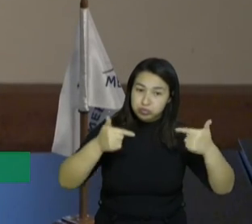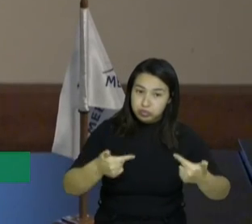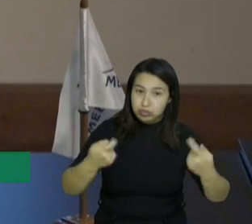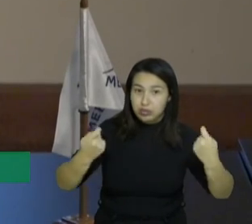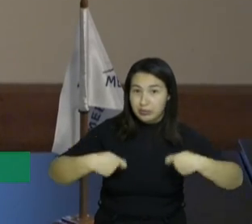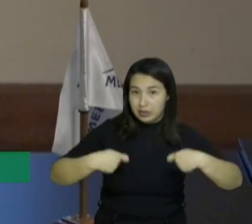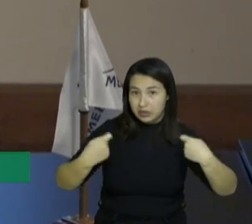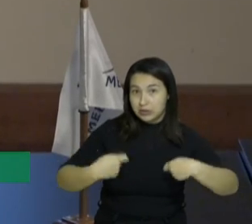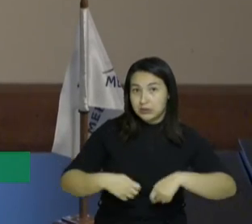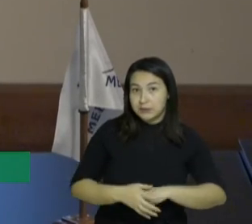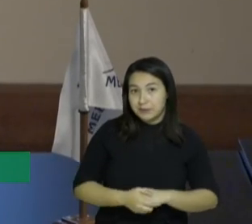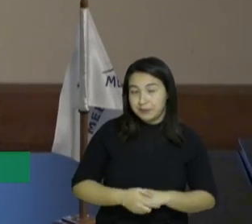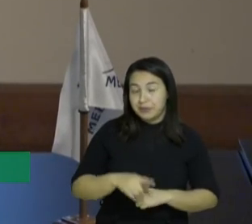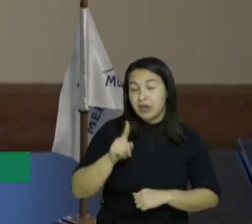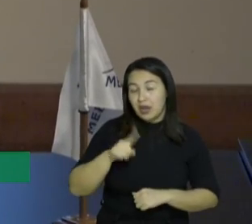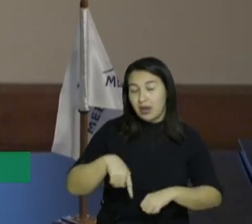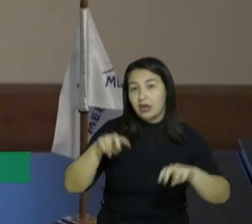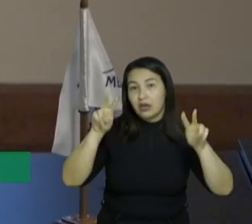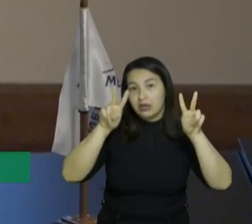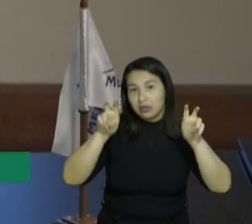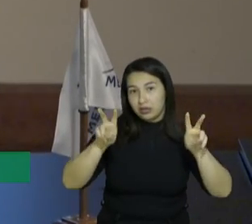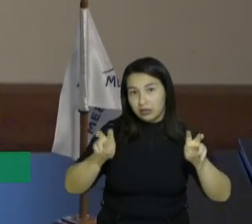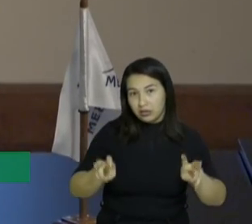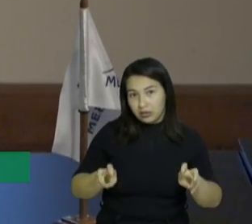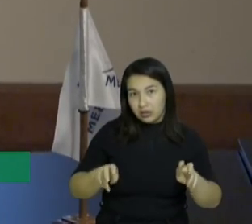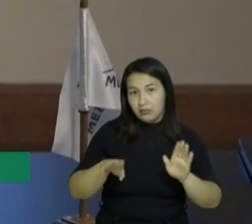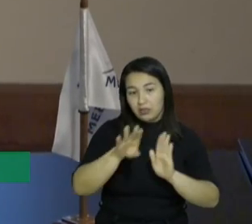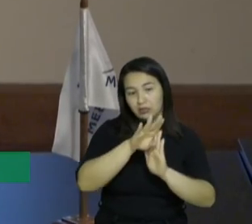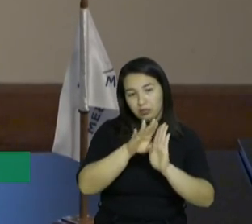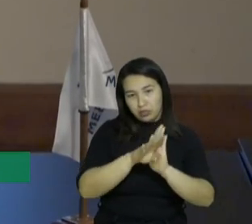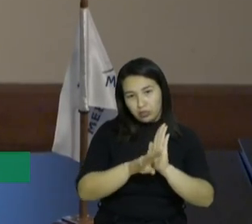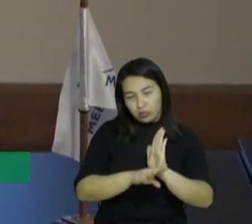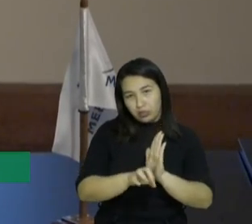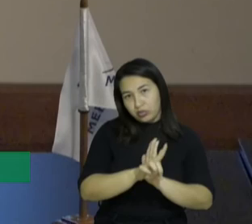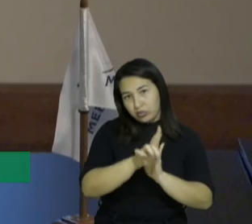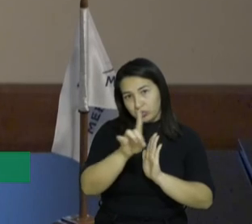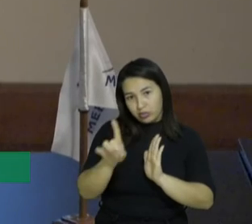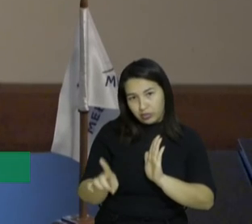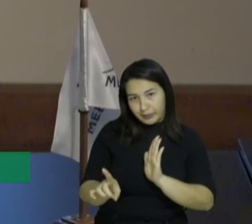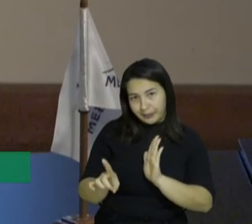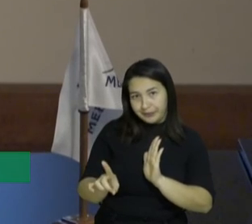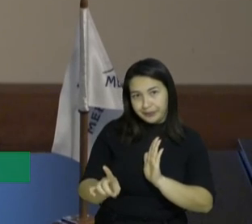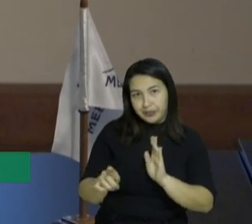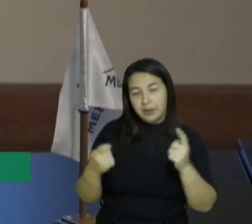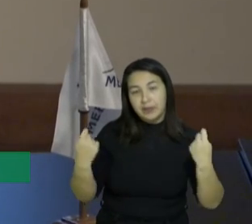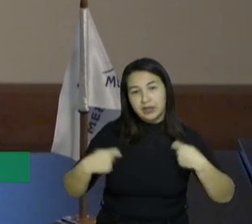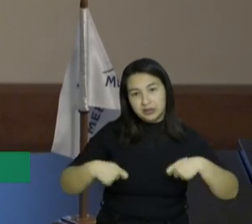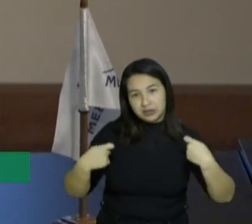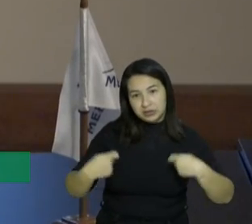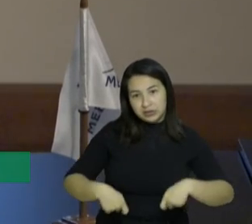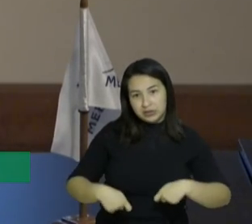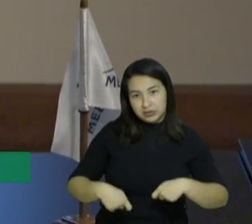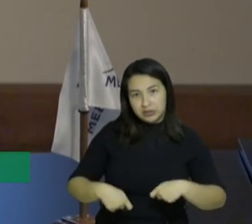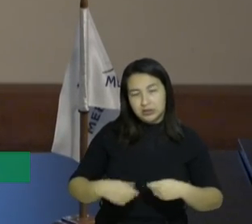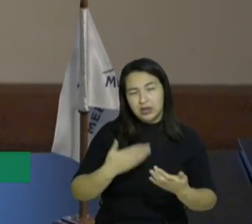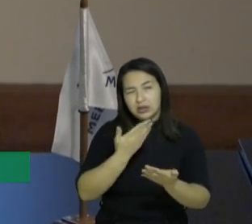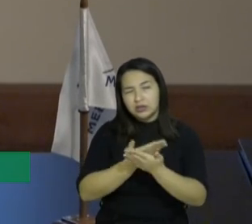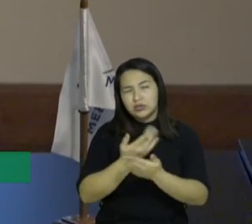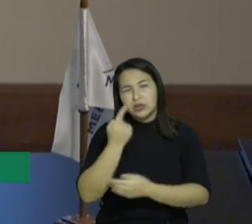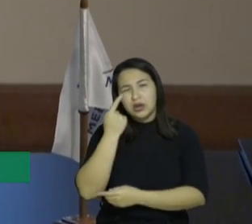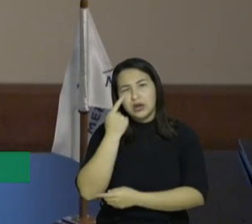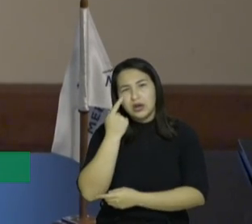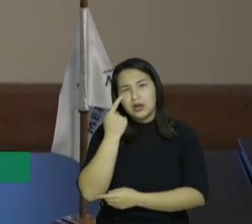eh São questões que estão na ordem do dia e que é claro a gente deve considerar mas seguramente né